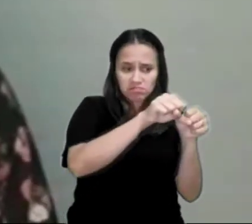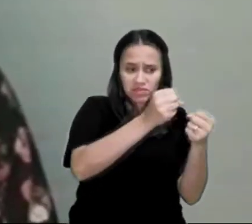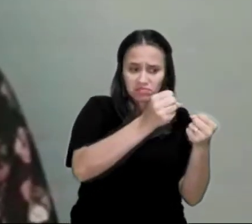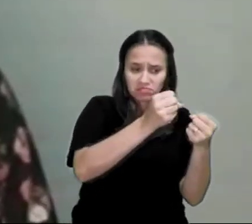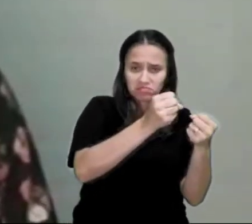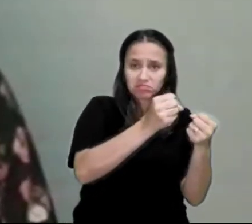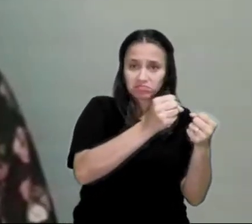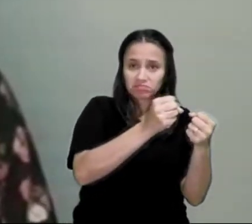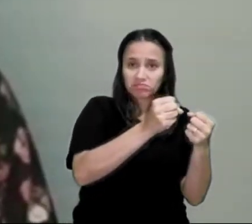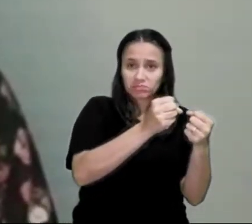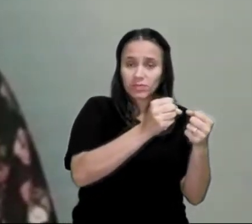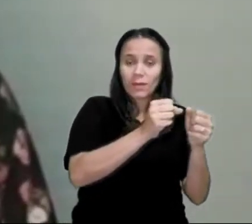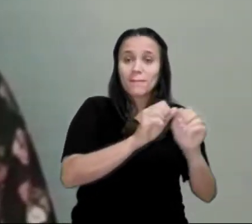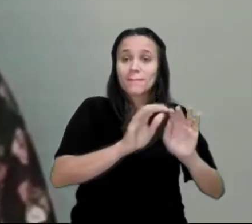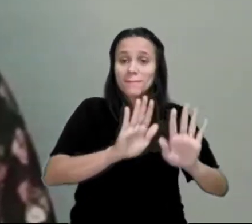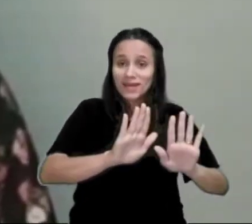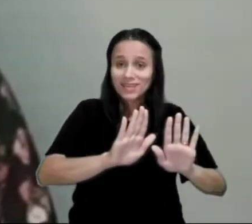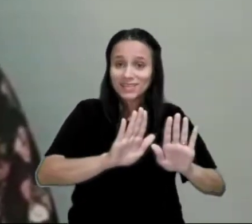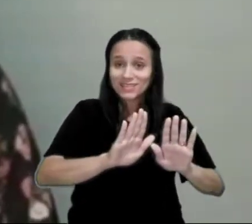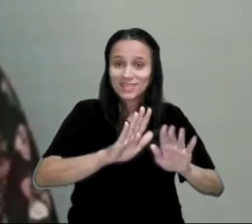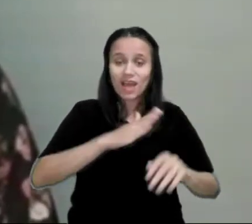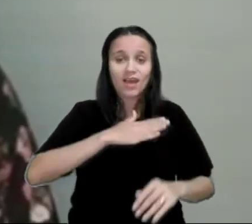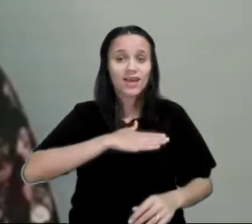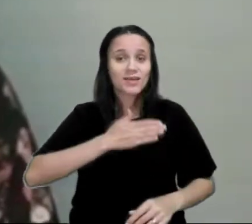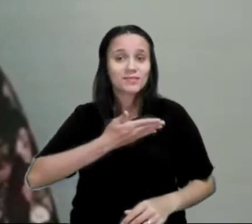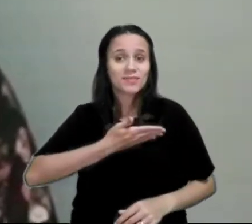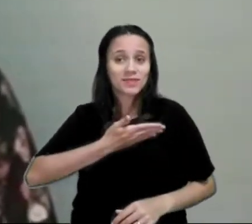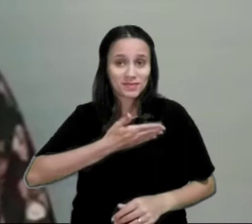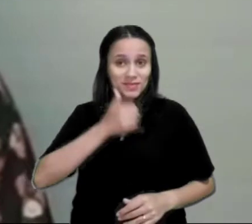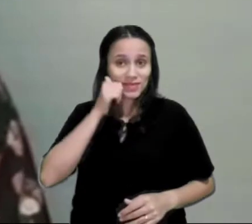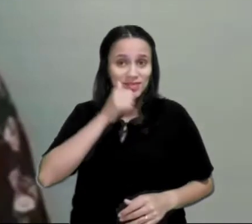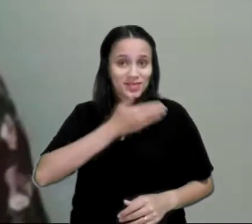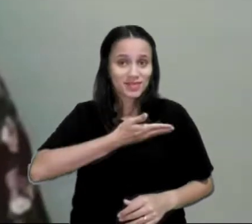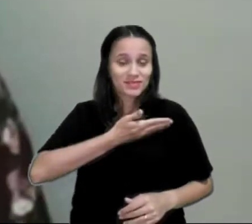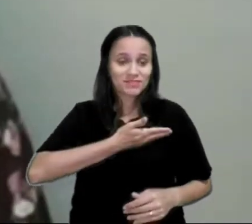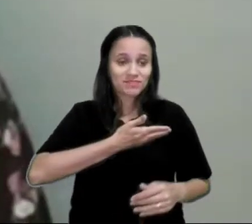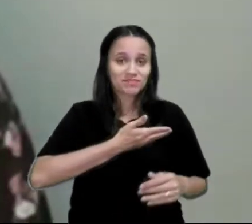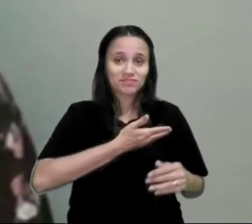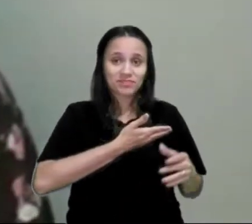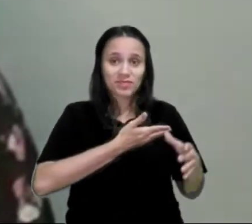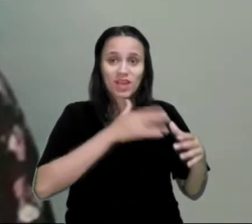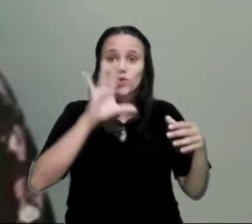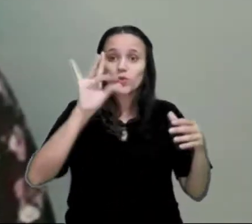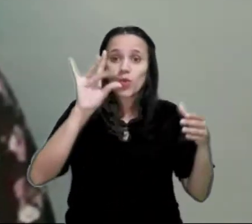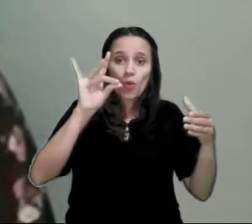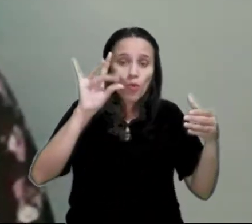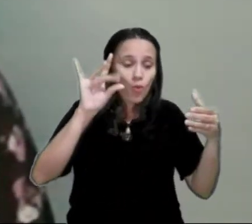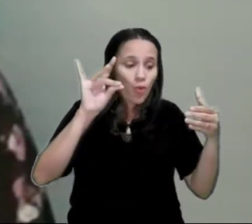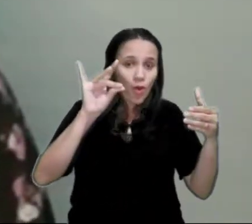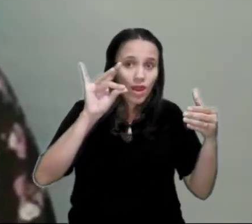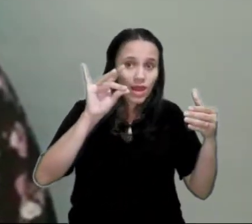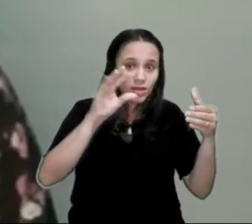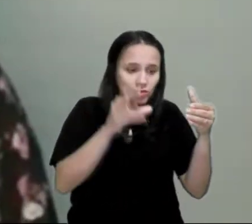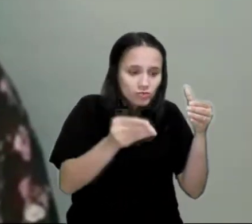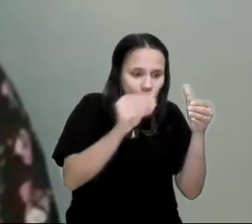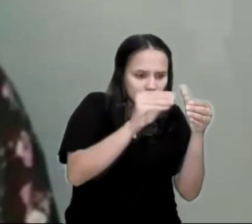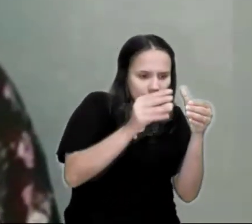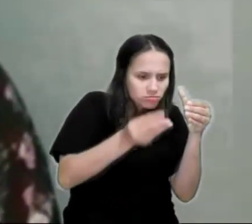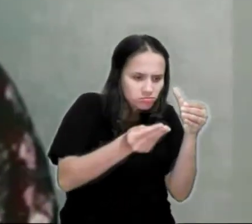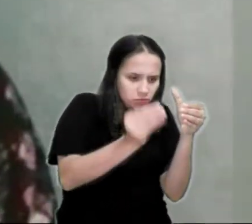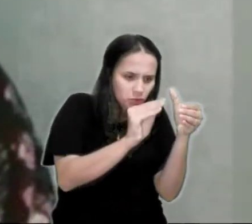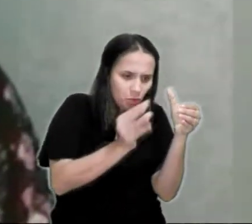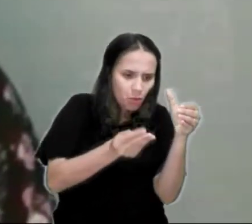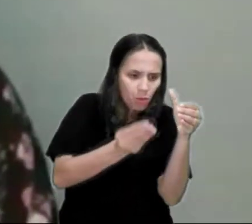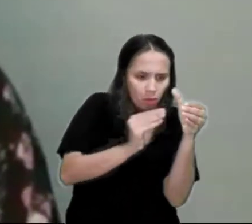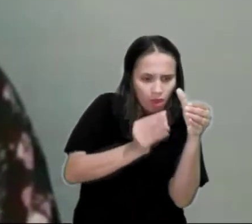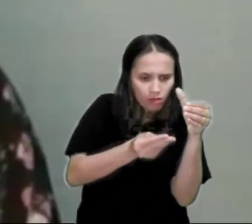já havia sido quebrado. E mesmo assim, ela colou as partes que se quebraram. Claro que não